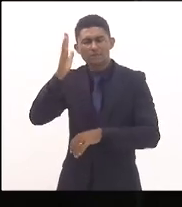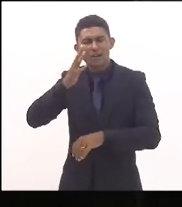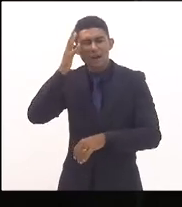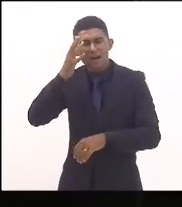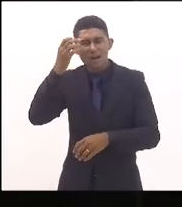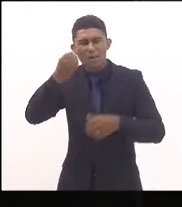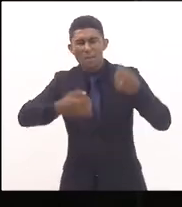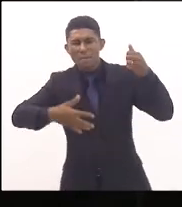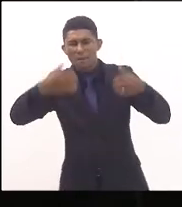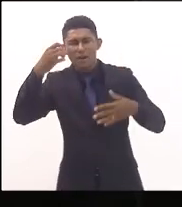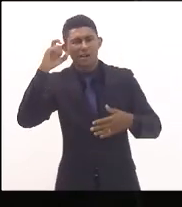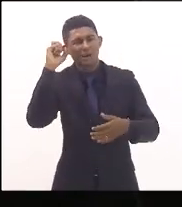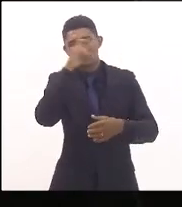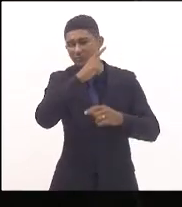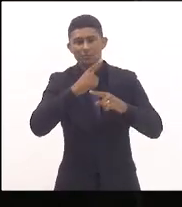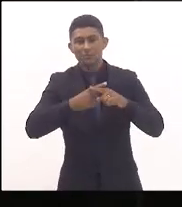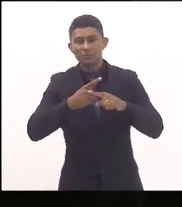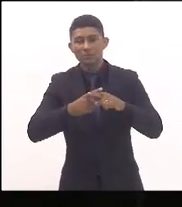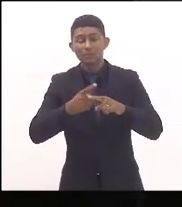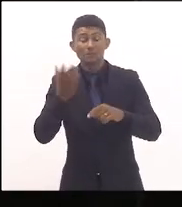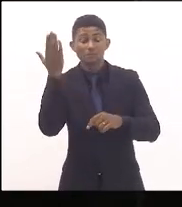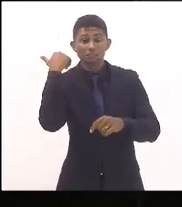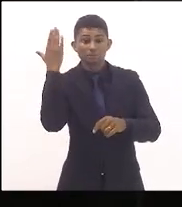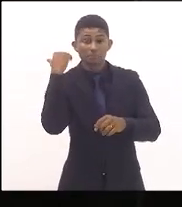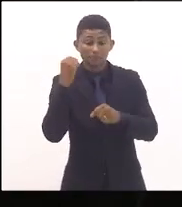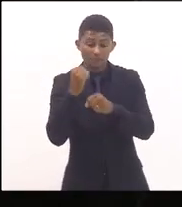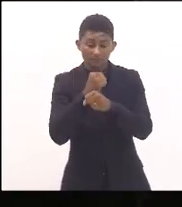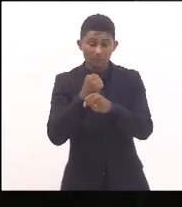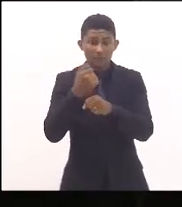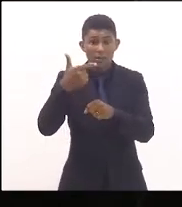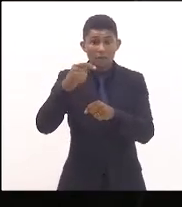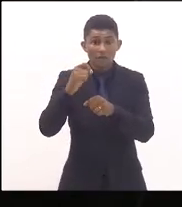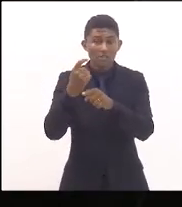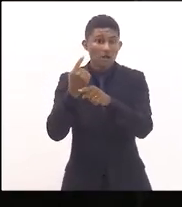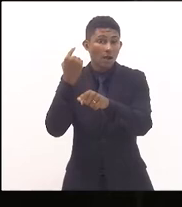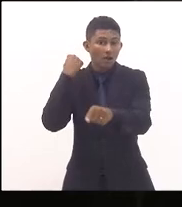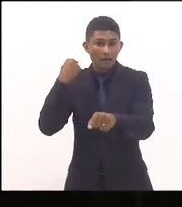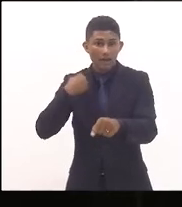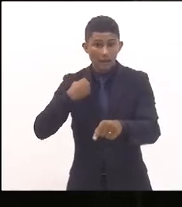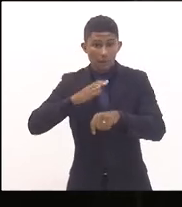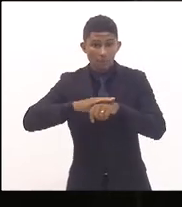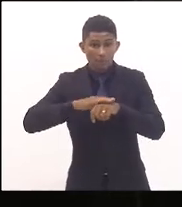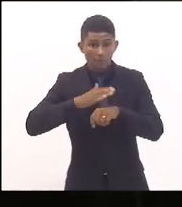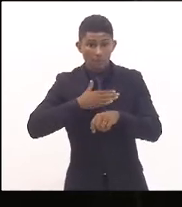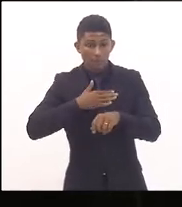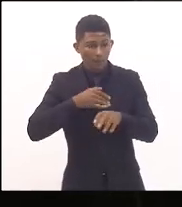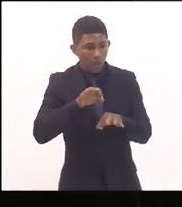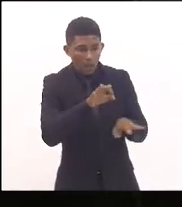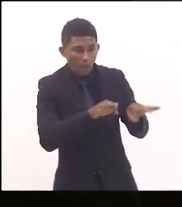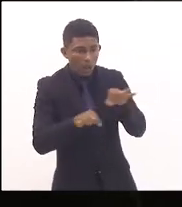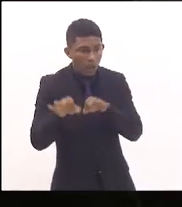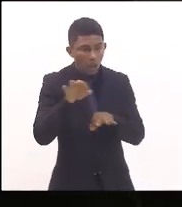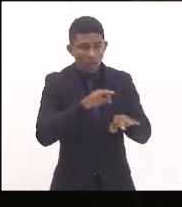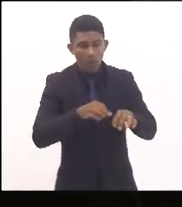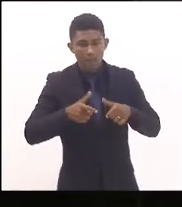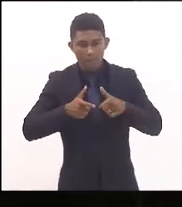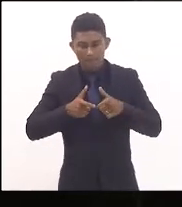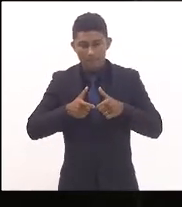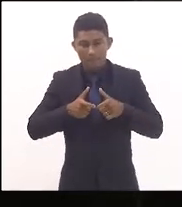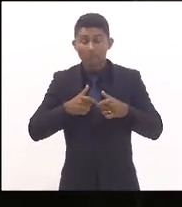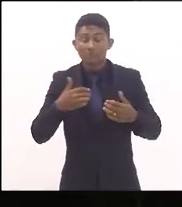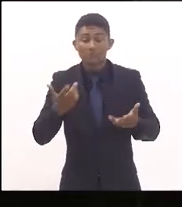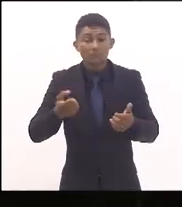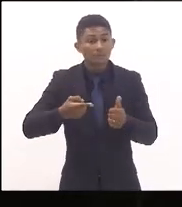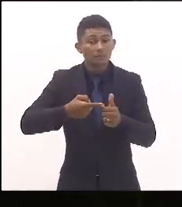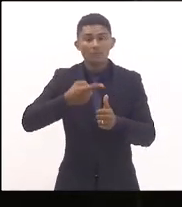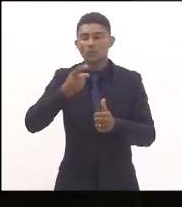onde 20 anos eu estive aí organizando estas medalhas então assim é primeiramente Deputado